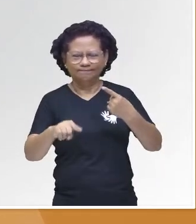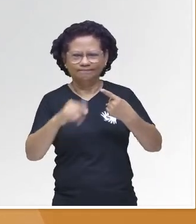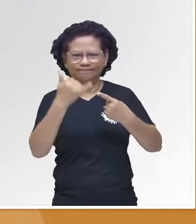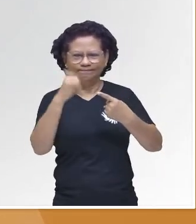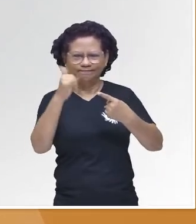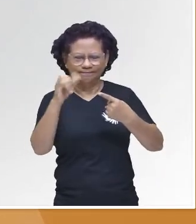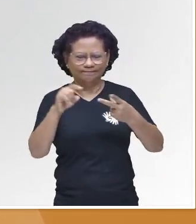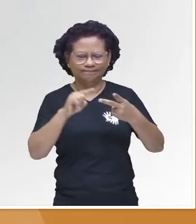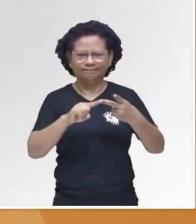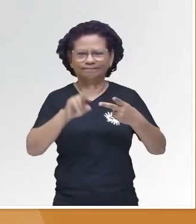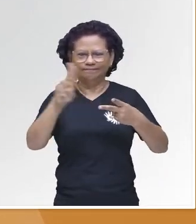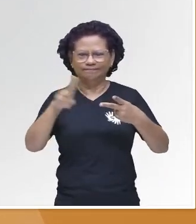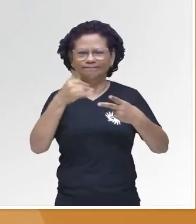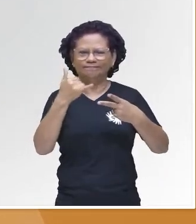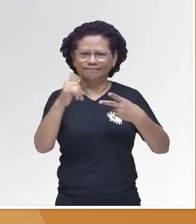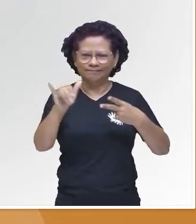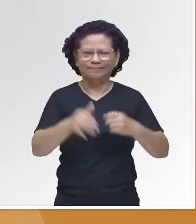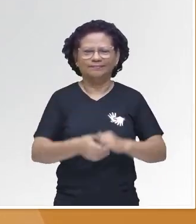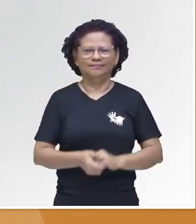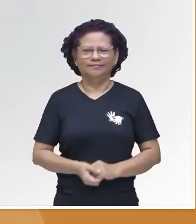Fontes renováveis de energia.